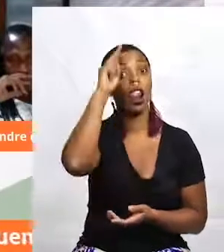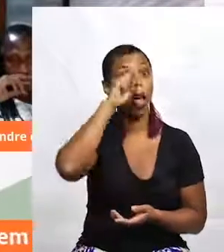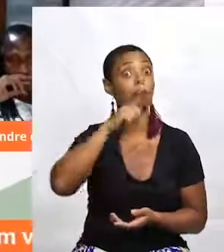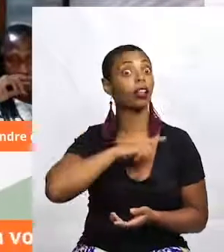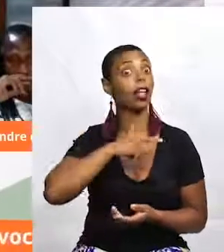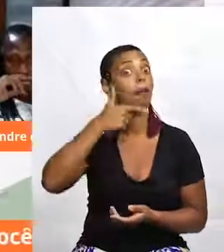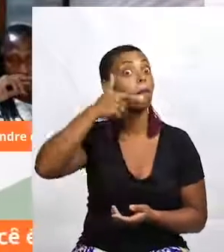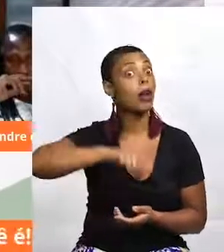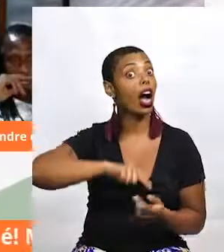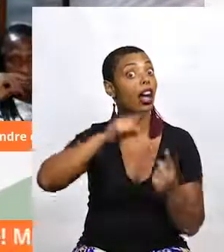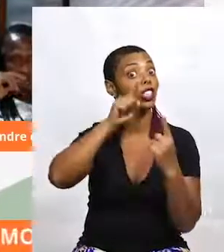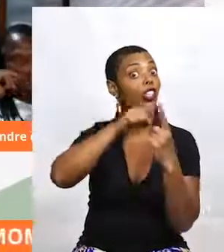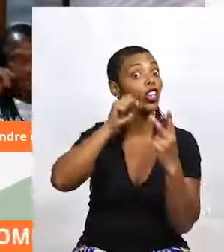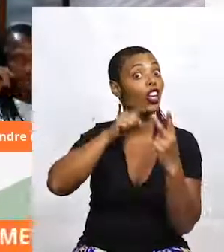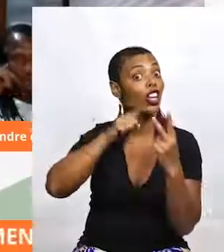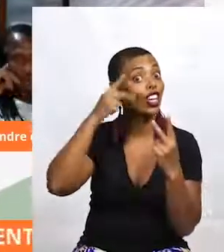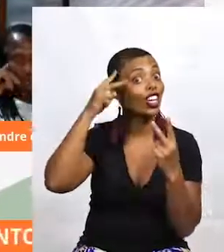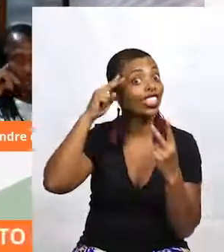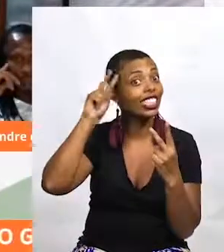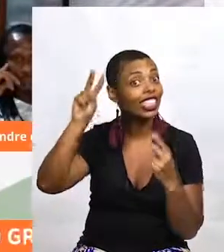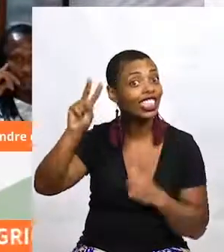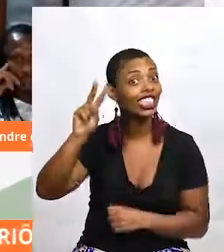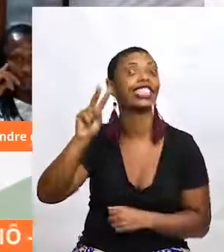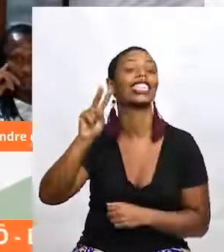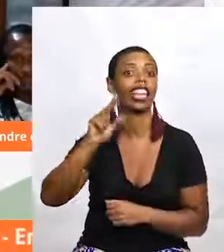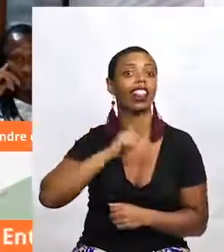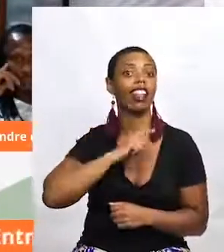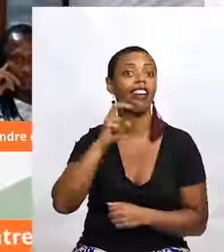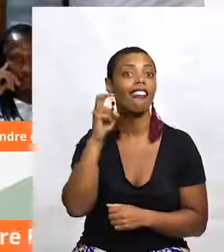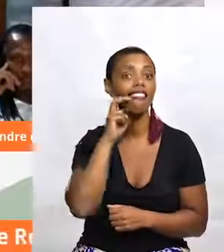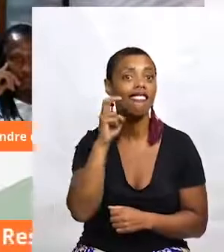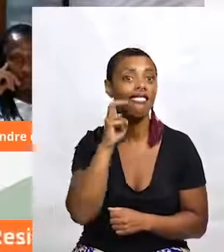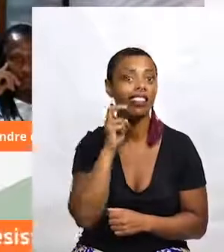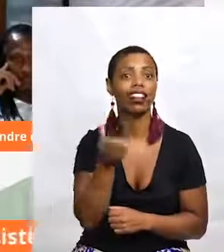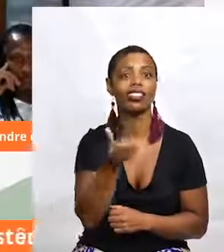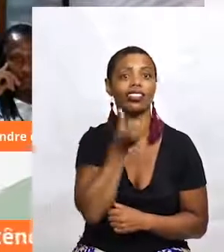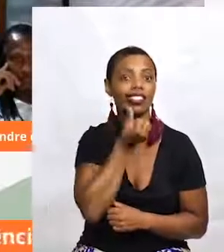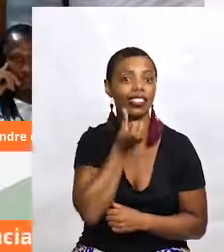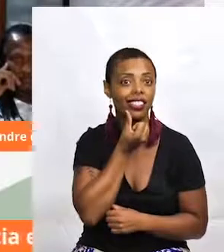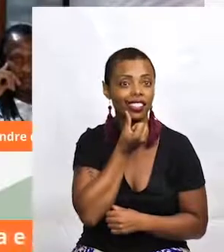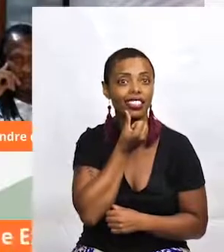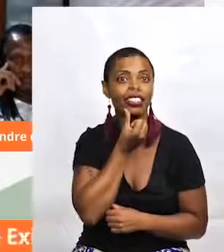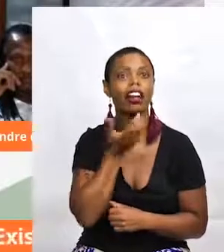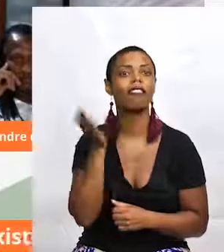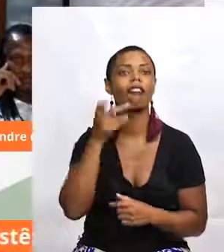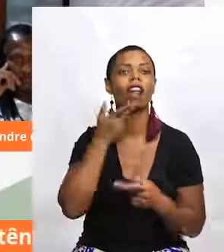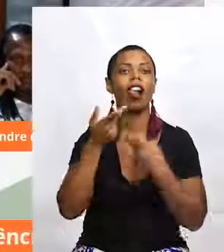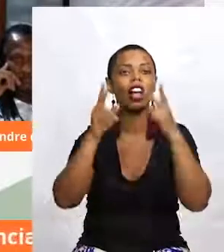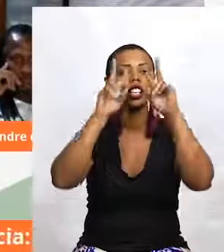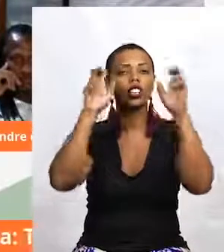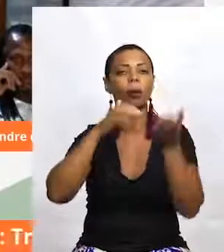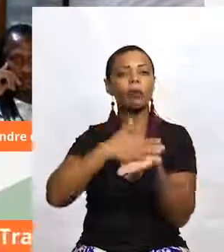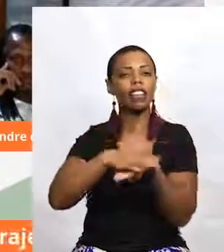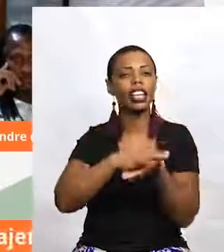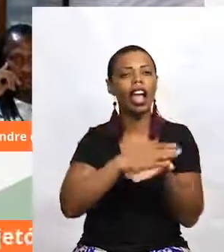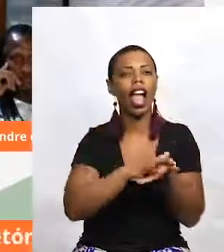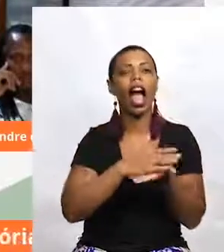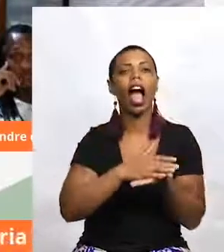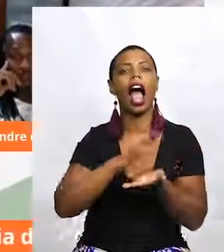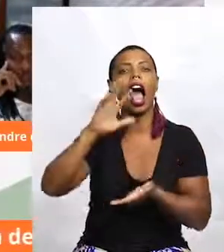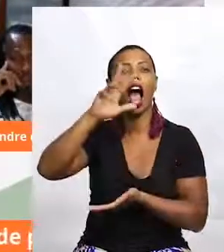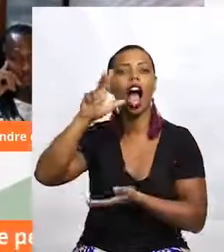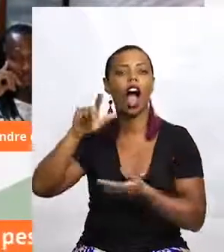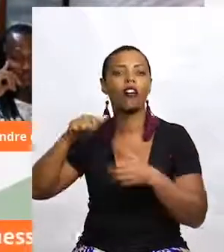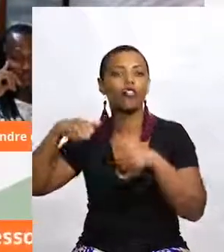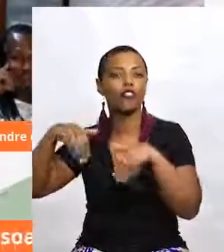mais 2 dias, viu? Temos quinta e sexta, tá bom? Vamos falar de samba, vamos falar de afrofunk,